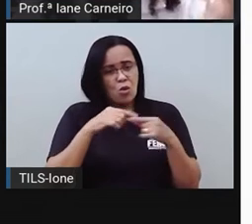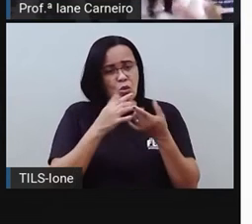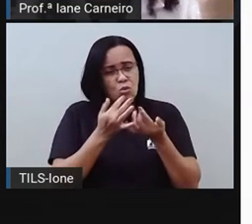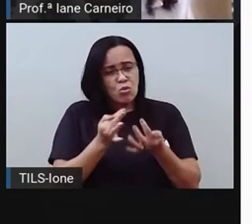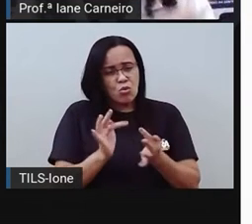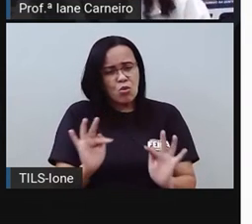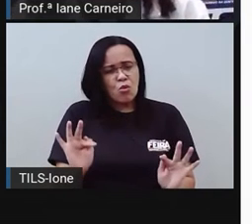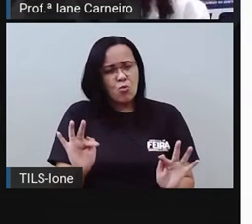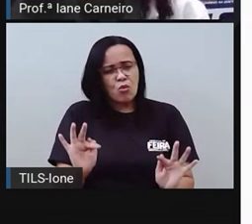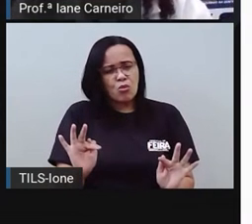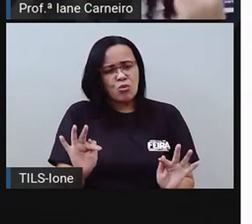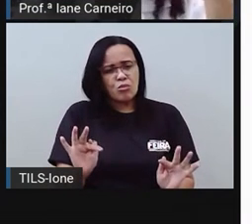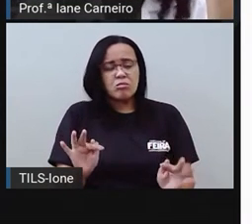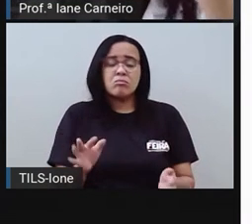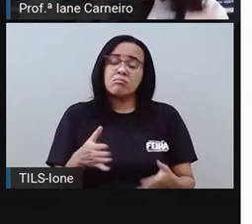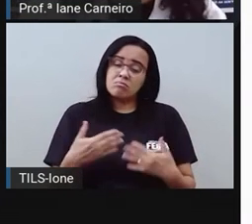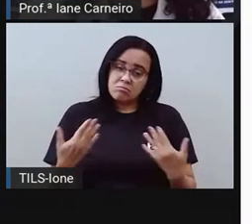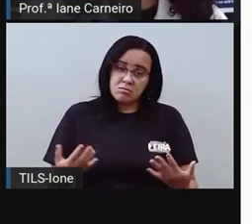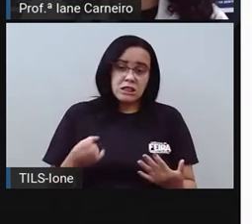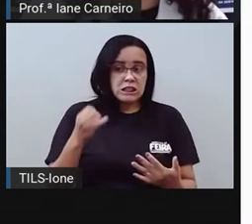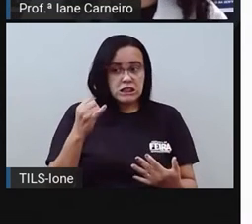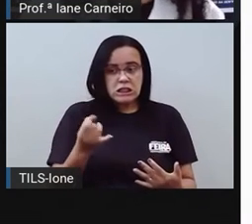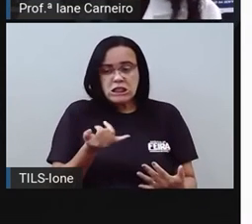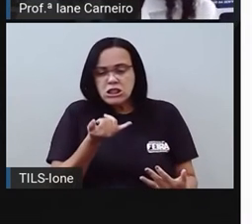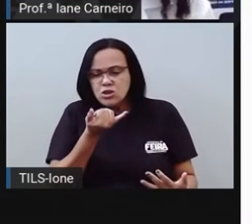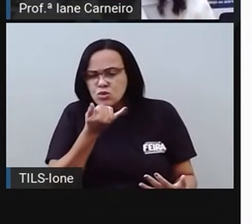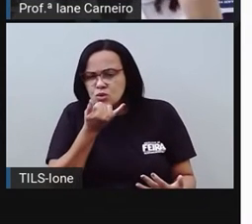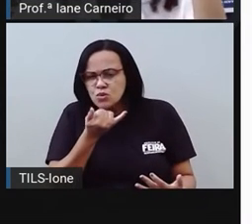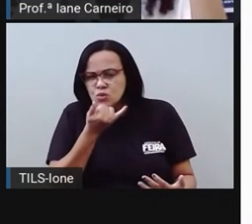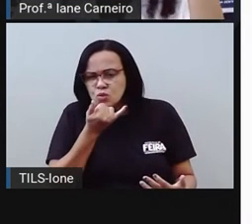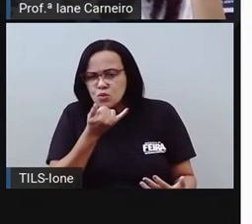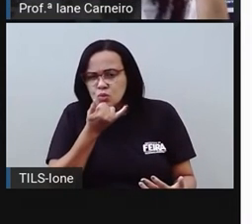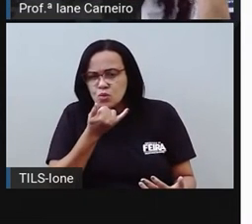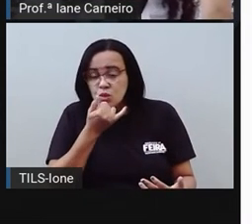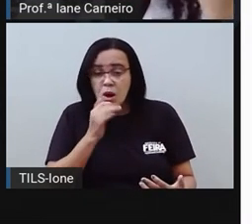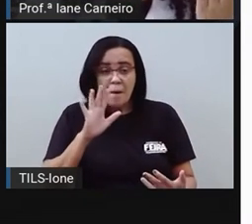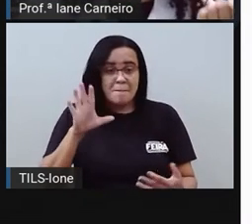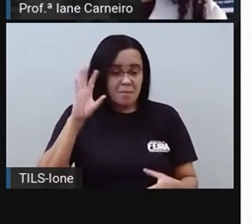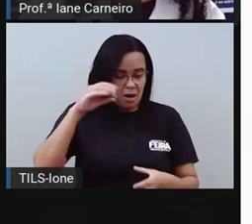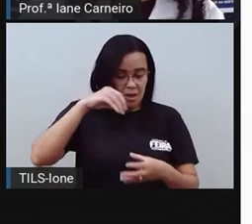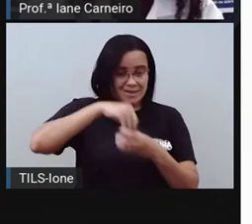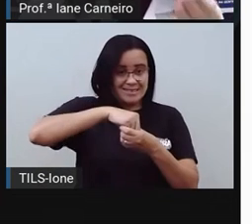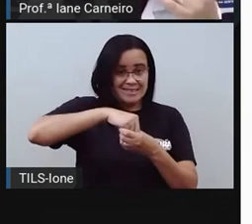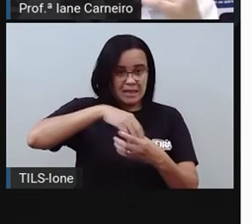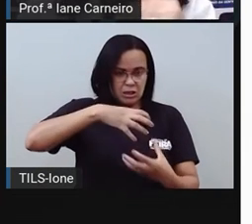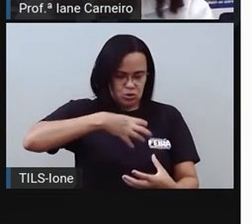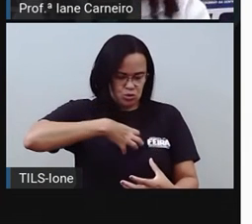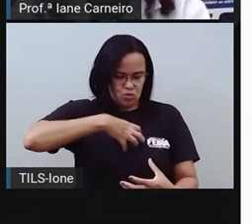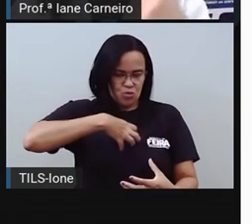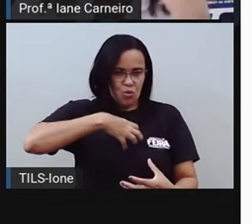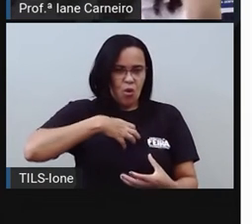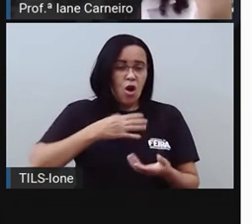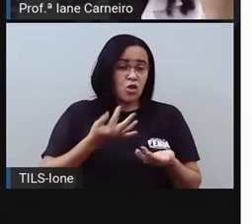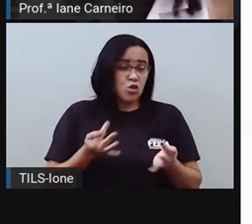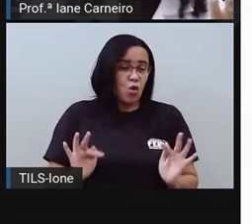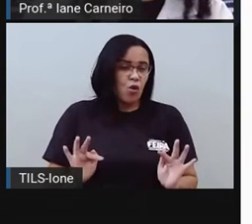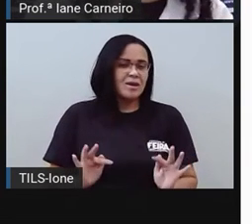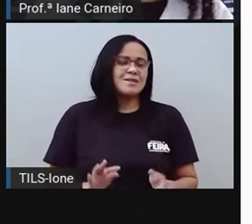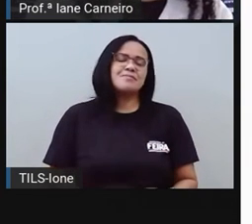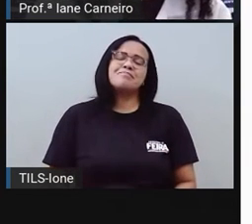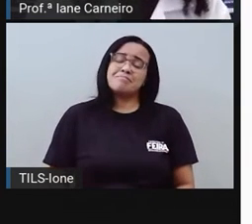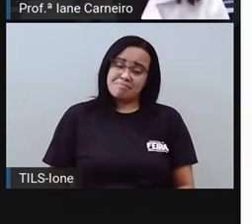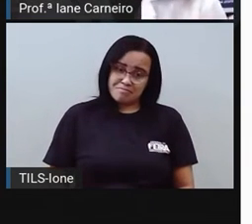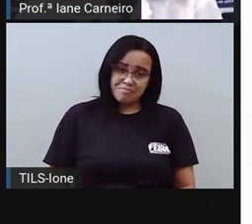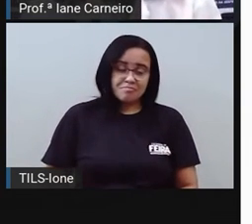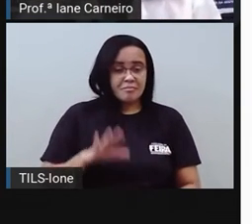Mesmo a pessoa pedindo desculpa, o machucado tá doendo, né? Então a gente precisa também entender que o outro vai dar